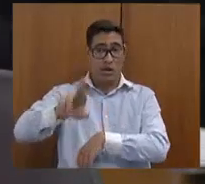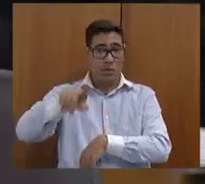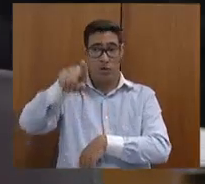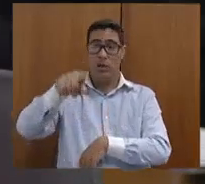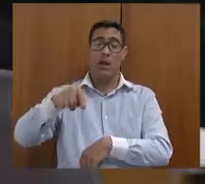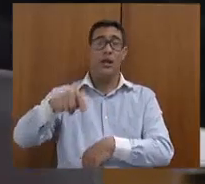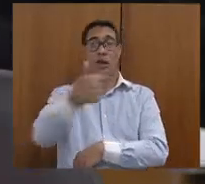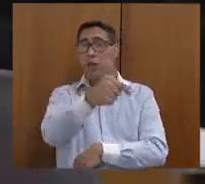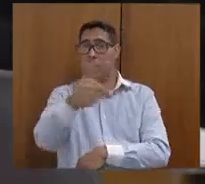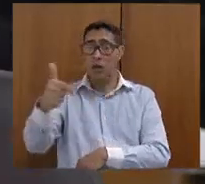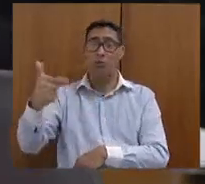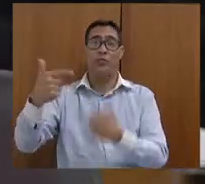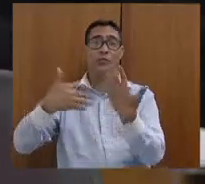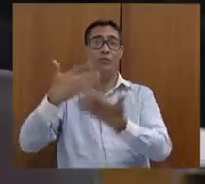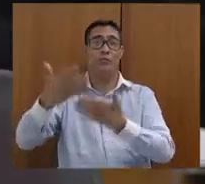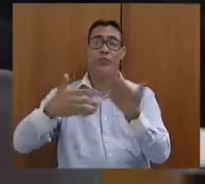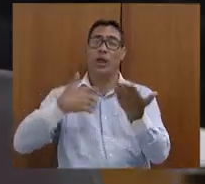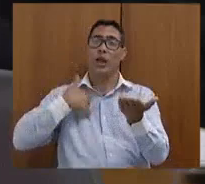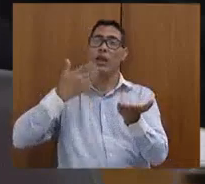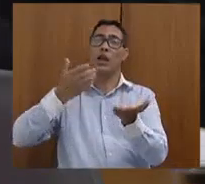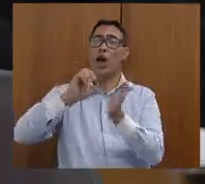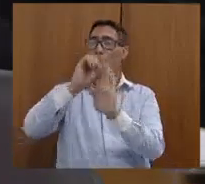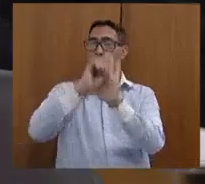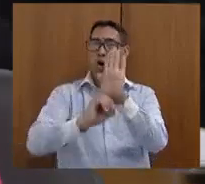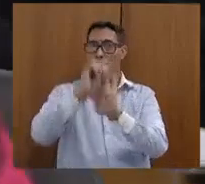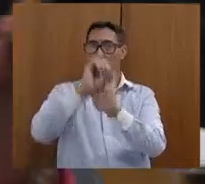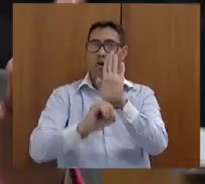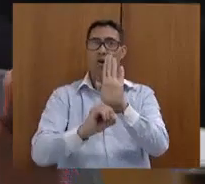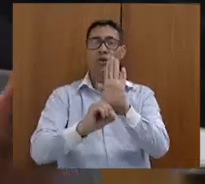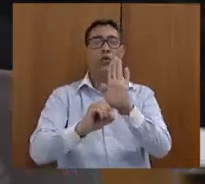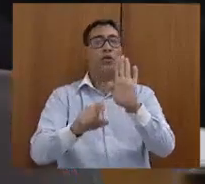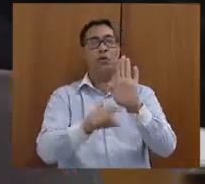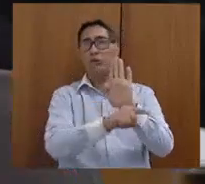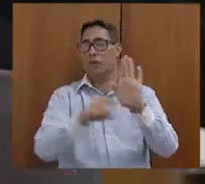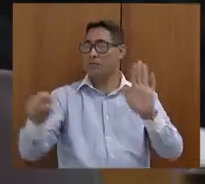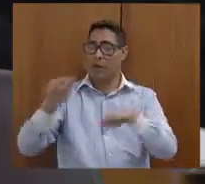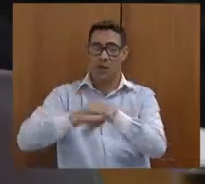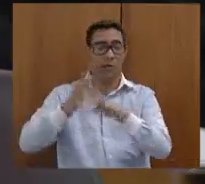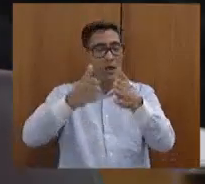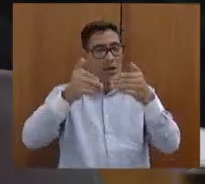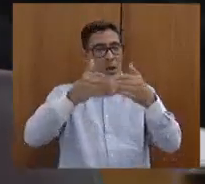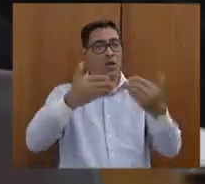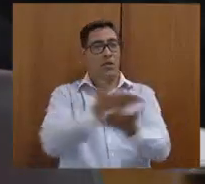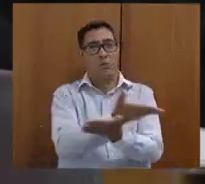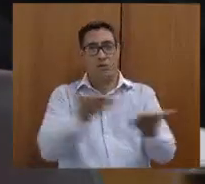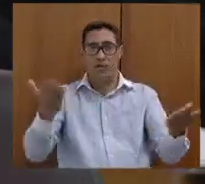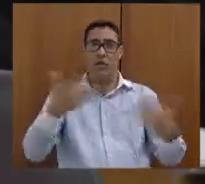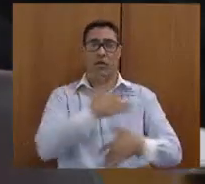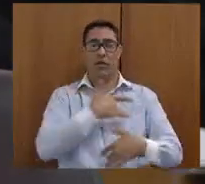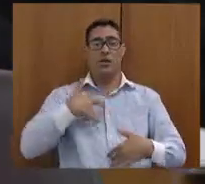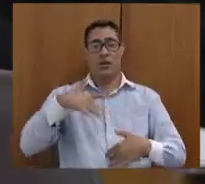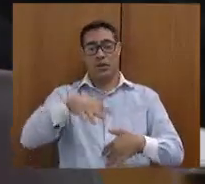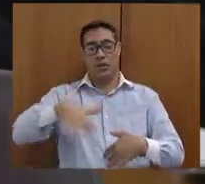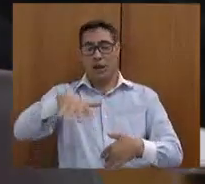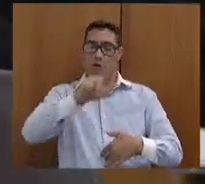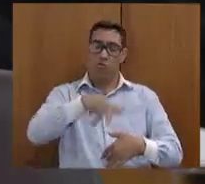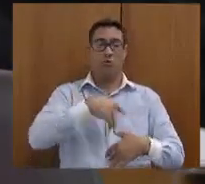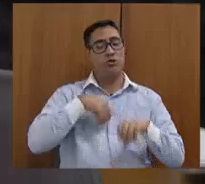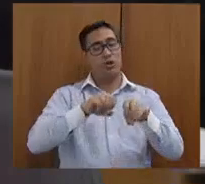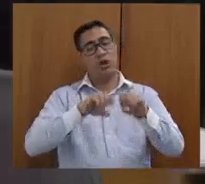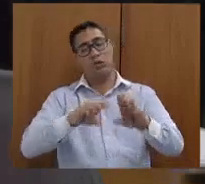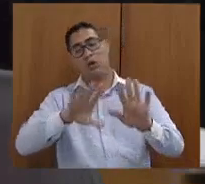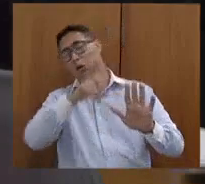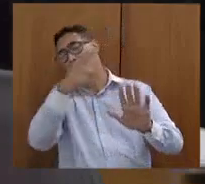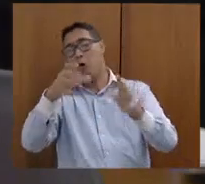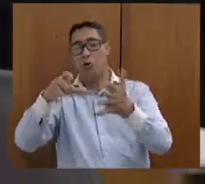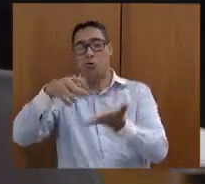tenham orçamento para garantir as grandes reivindicações estão aqui não são da Saúde Mais educação e outros setores